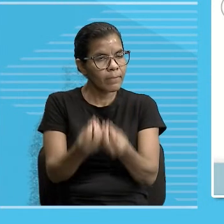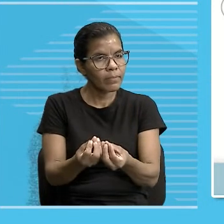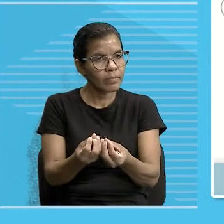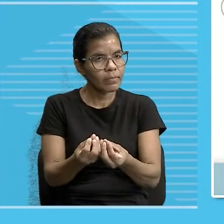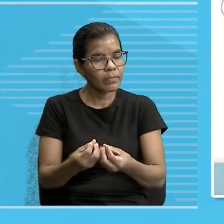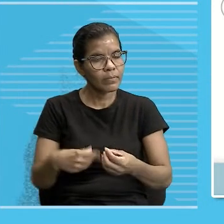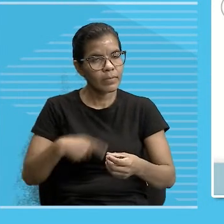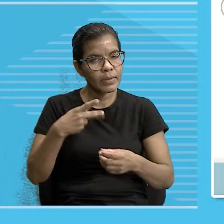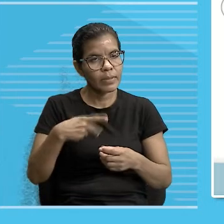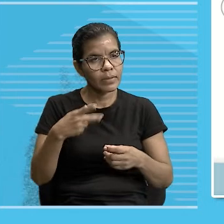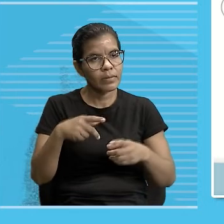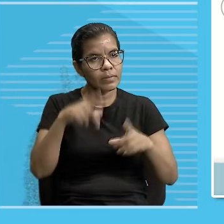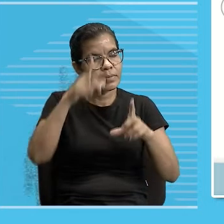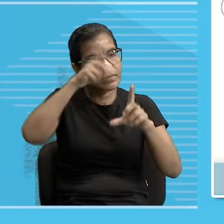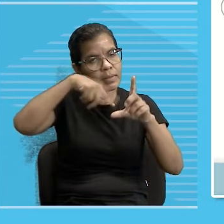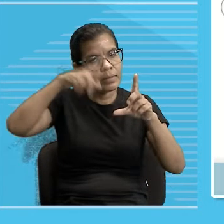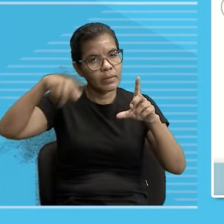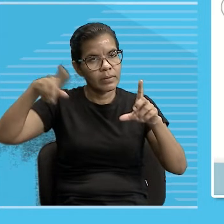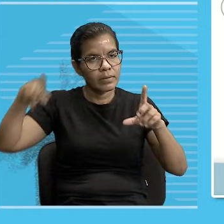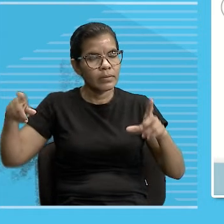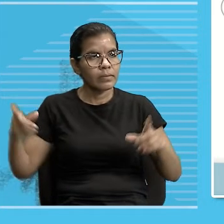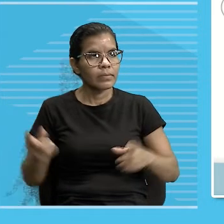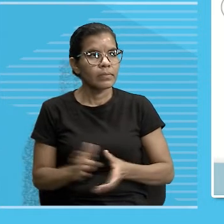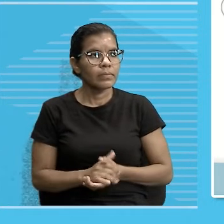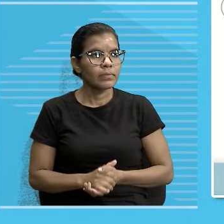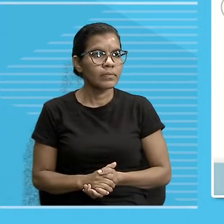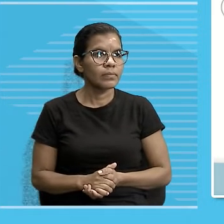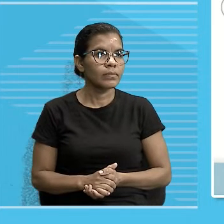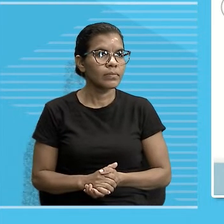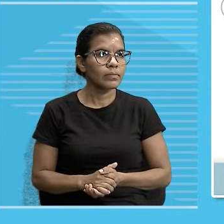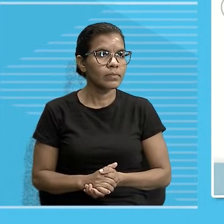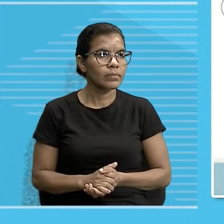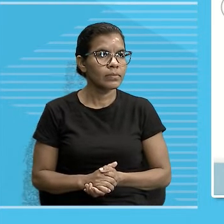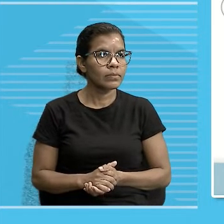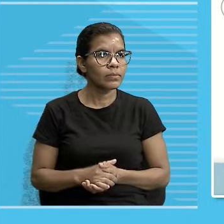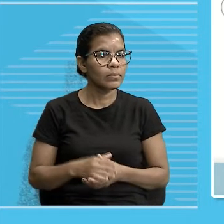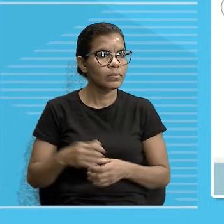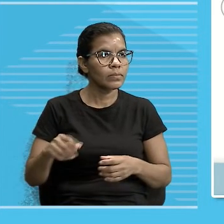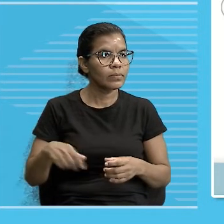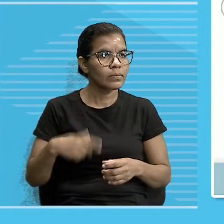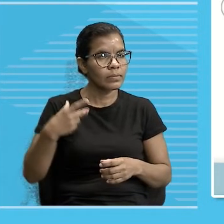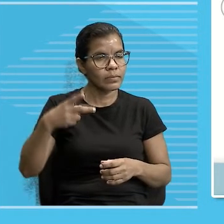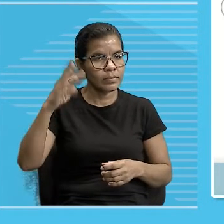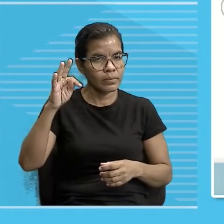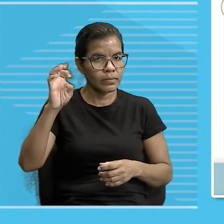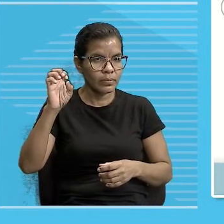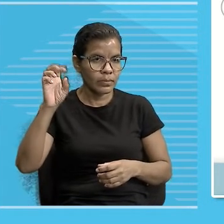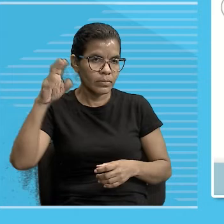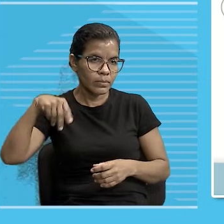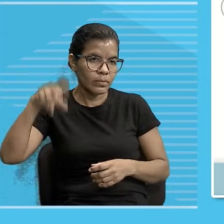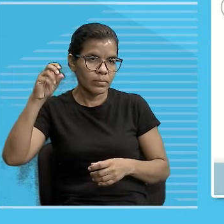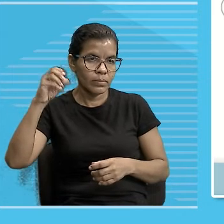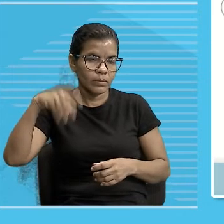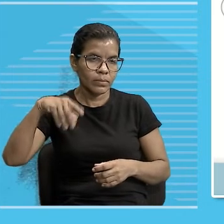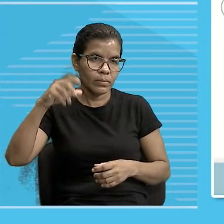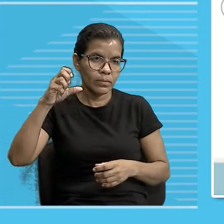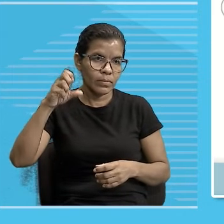está falando sobre variação. Ele diz assim, dois termômetros,